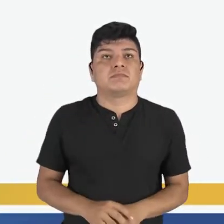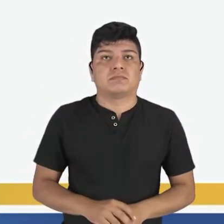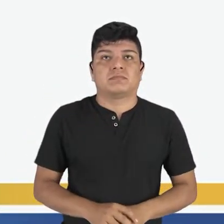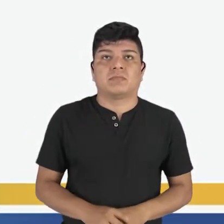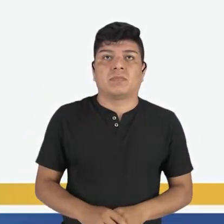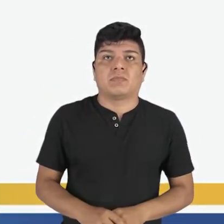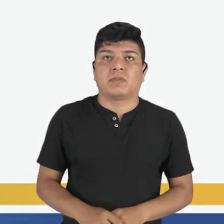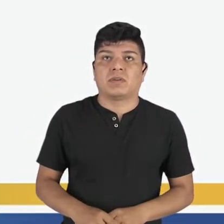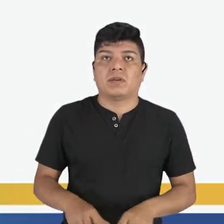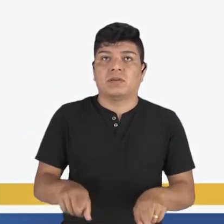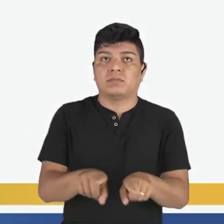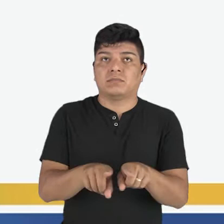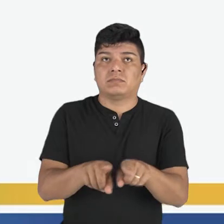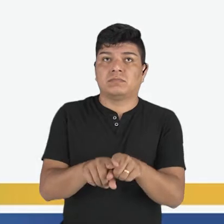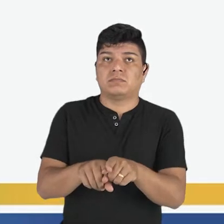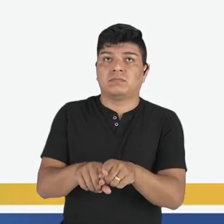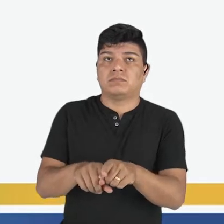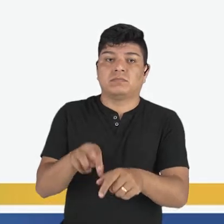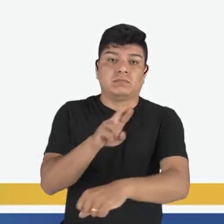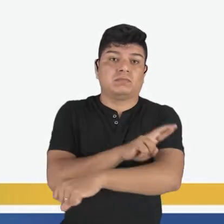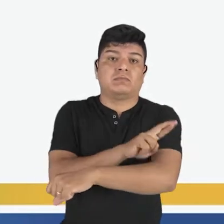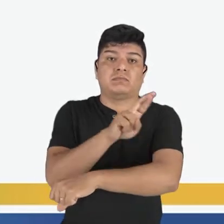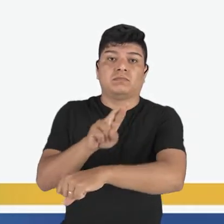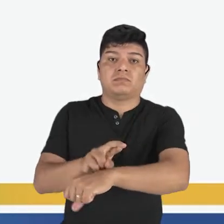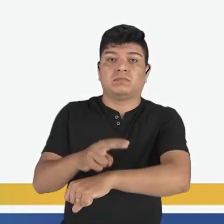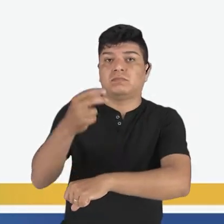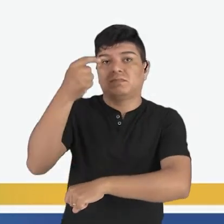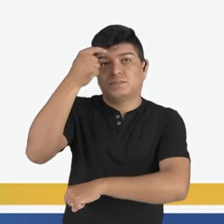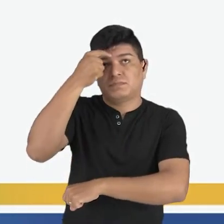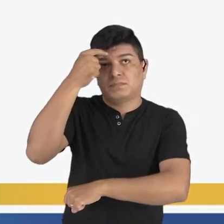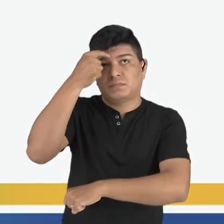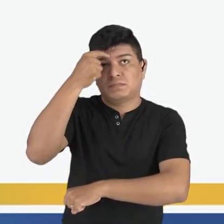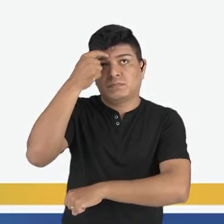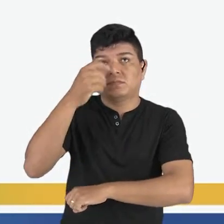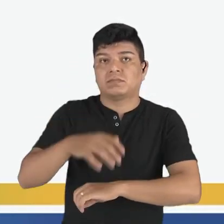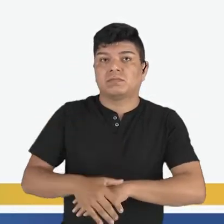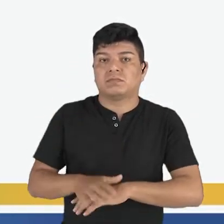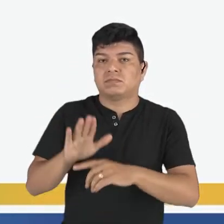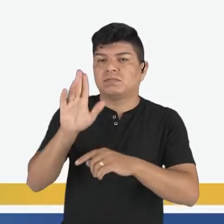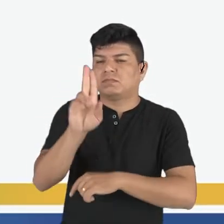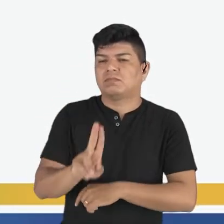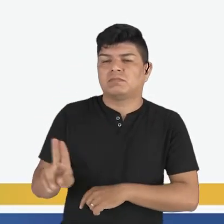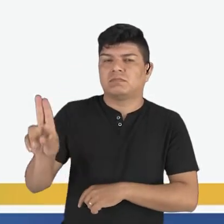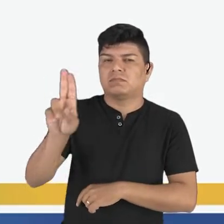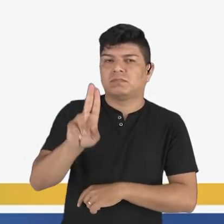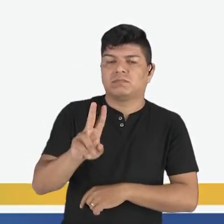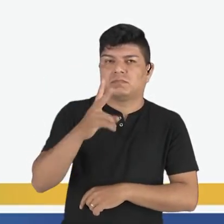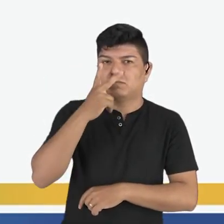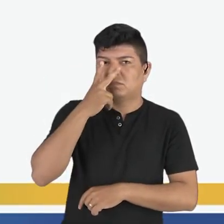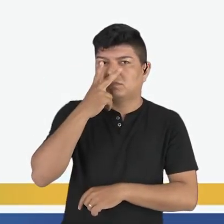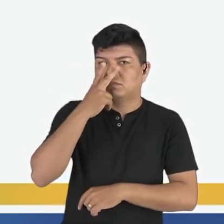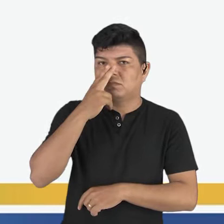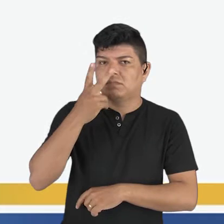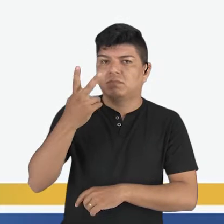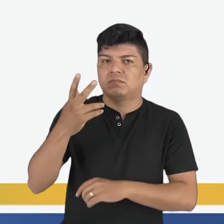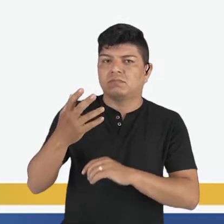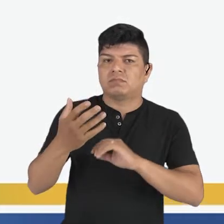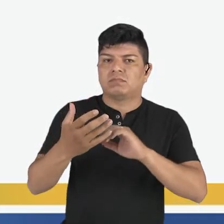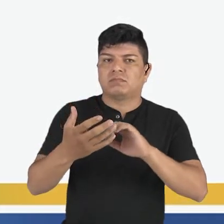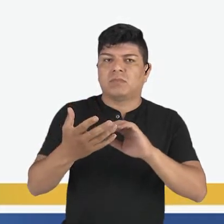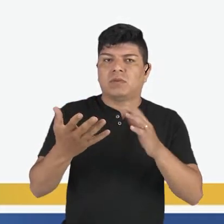que são religiões que pensam numa, usei até aquela expressão, né? Numa queda de braço